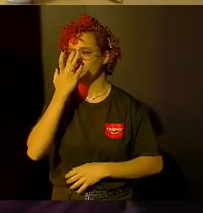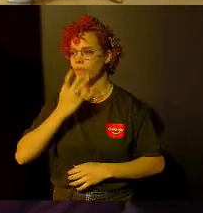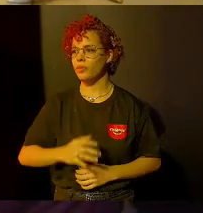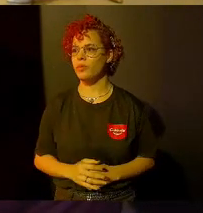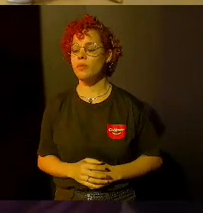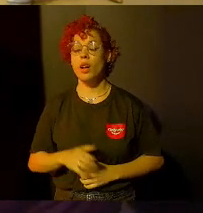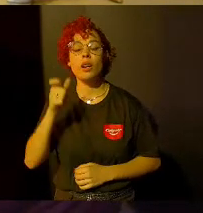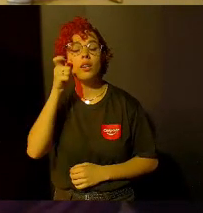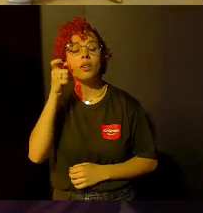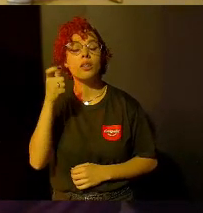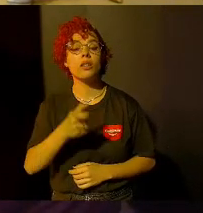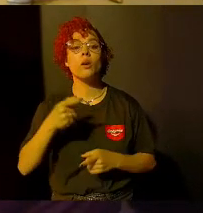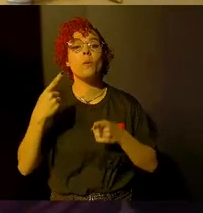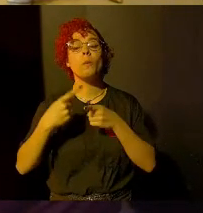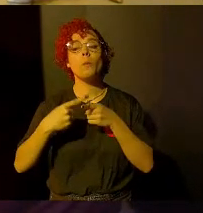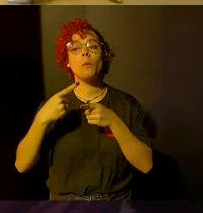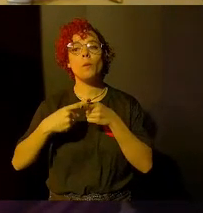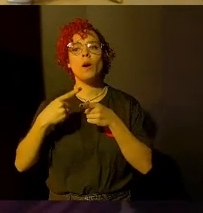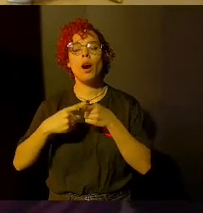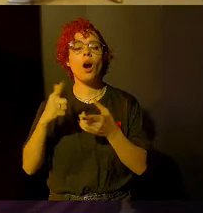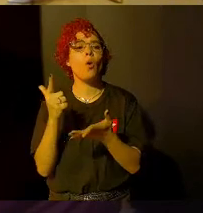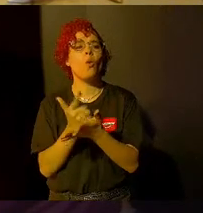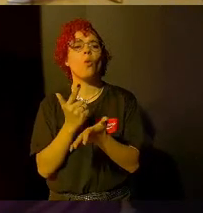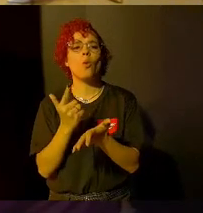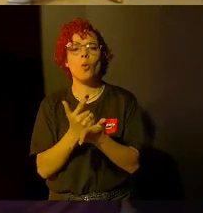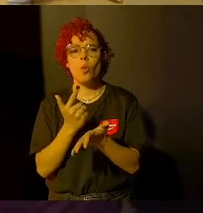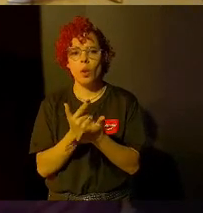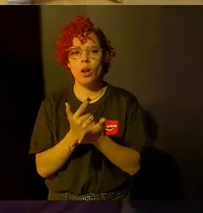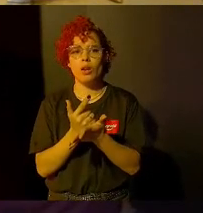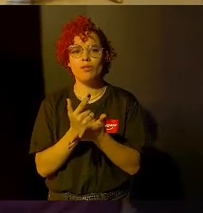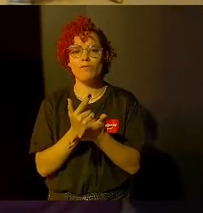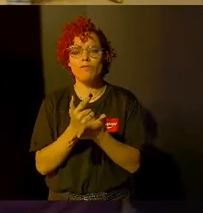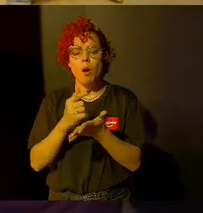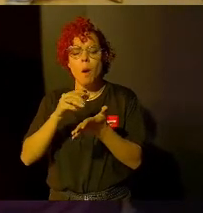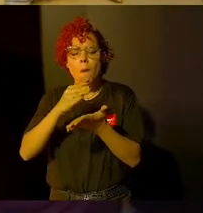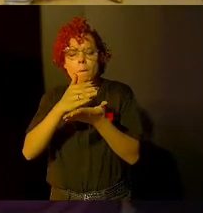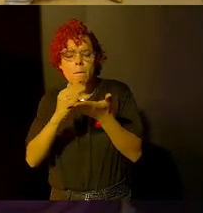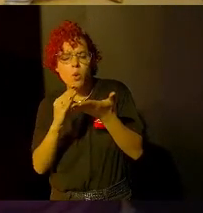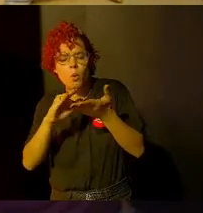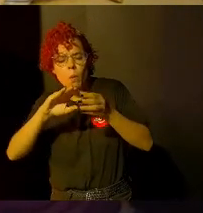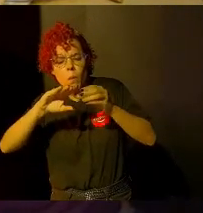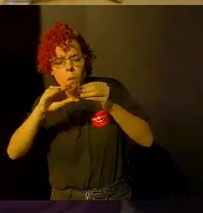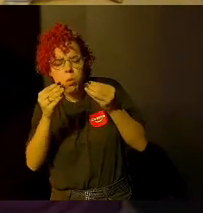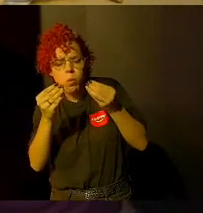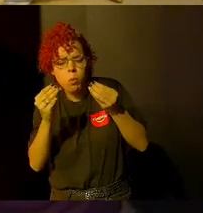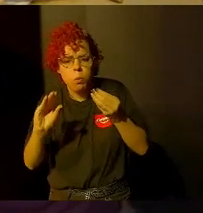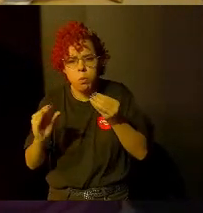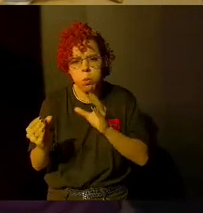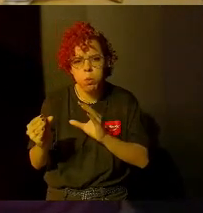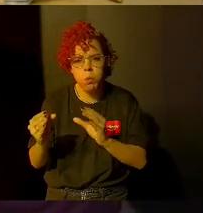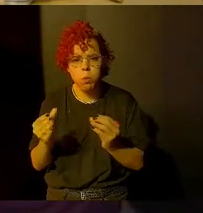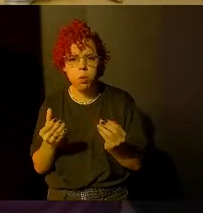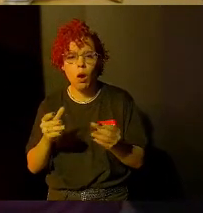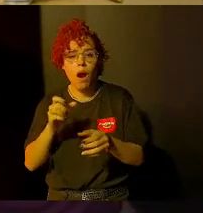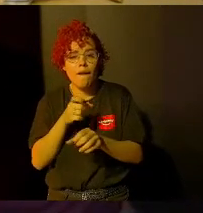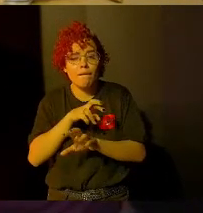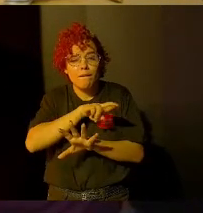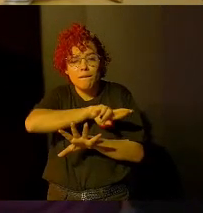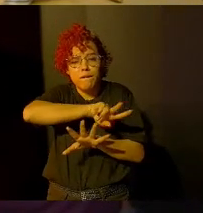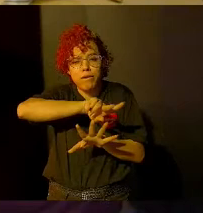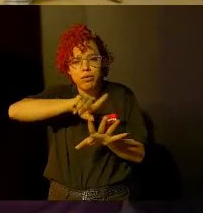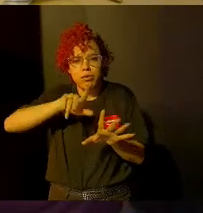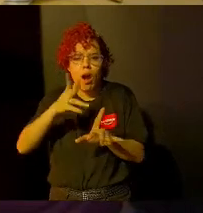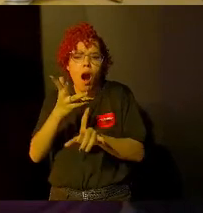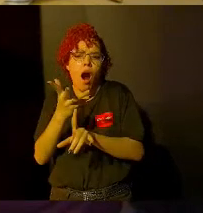e é interessante porque o livro ele se desdobra em muitas obras e lá na Bienal de arte